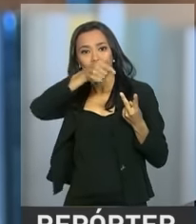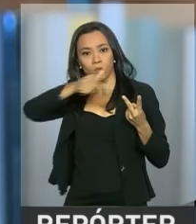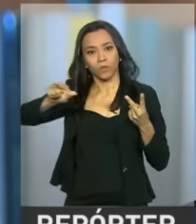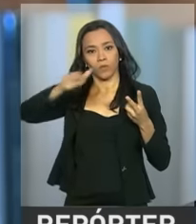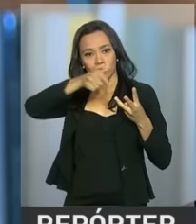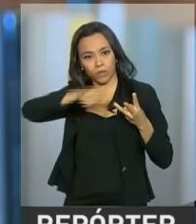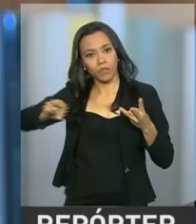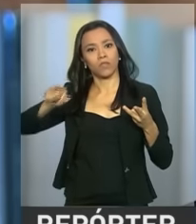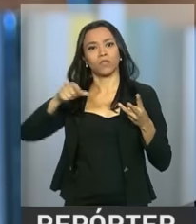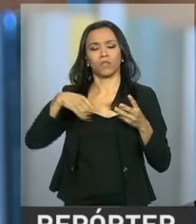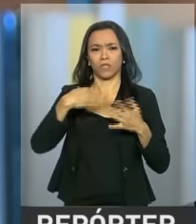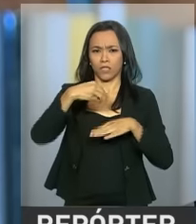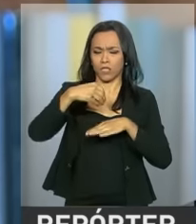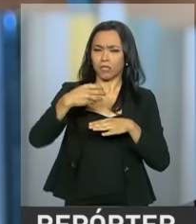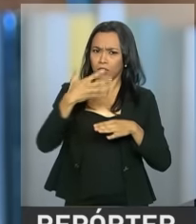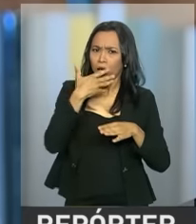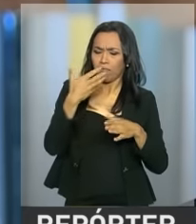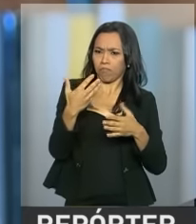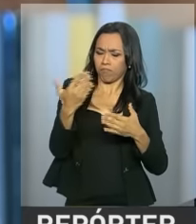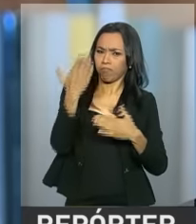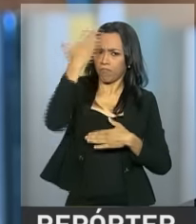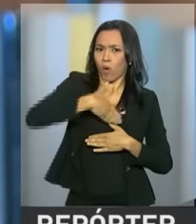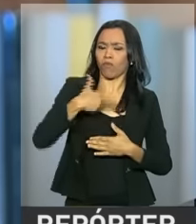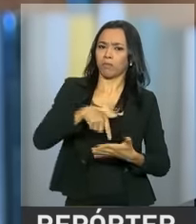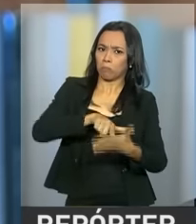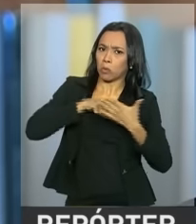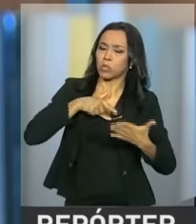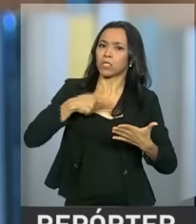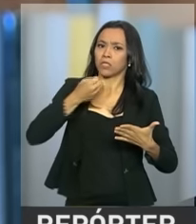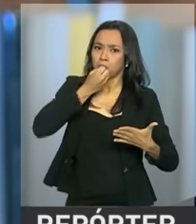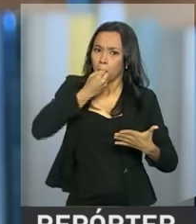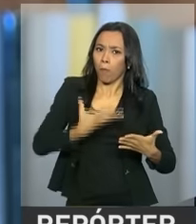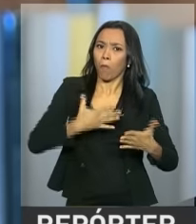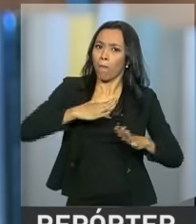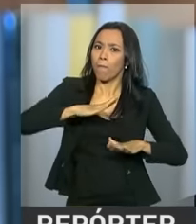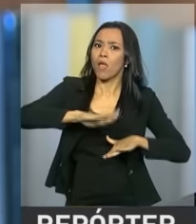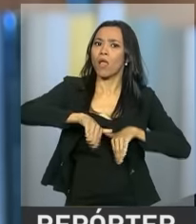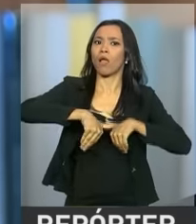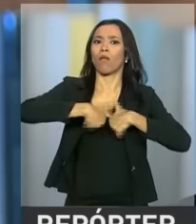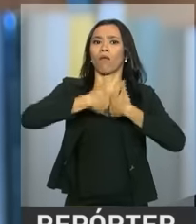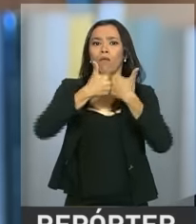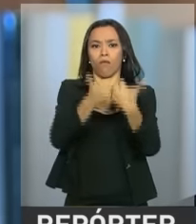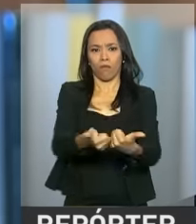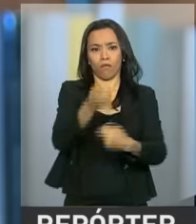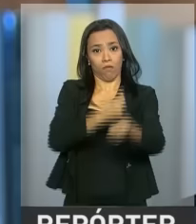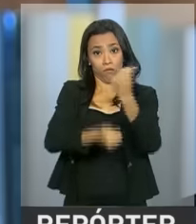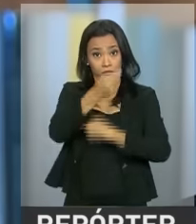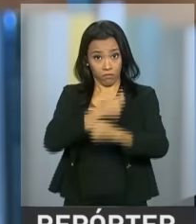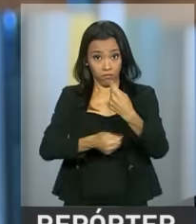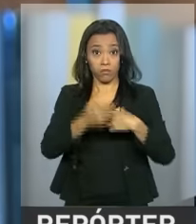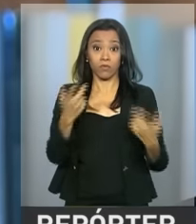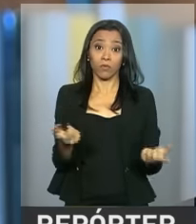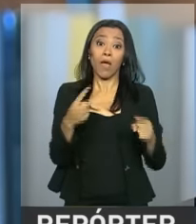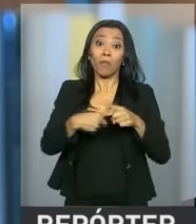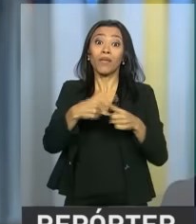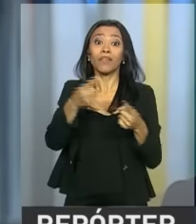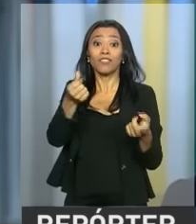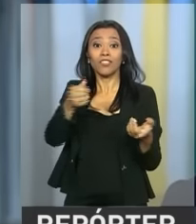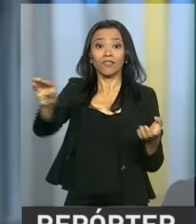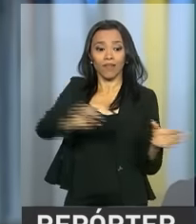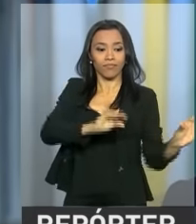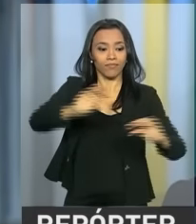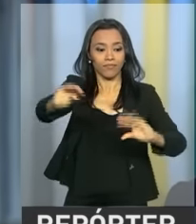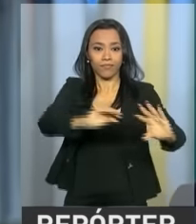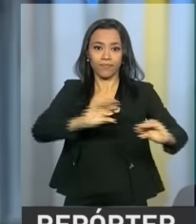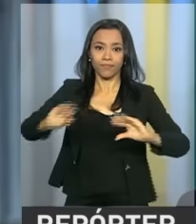dos mercados refletem isso e mais importante do que tudo eh não é cotação é que está entrando recursos